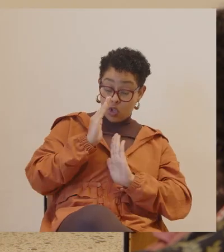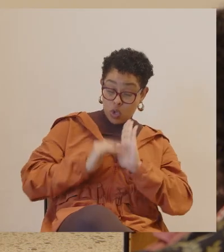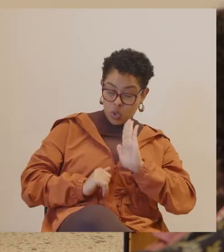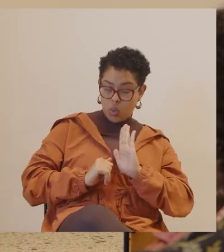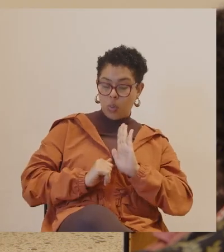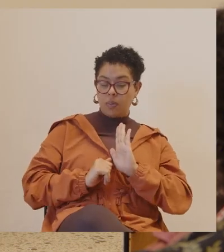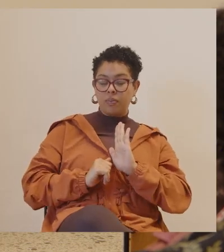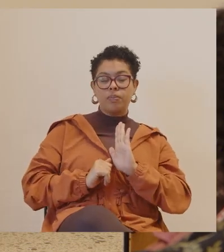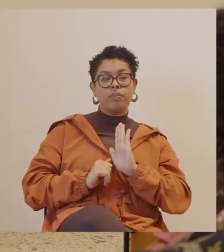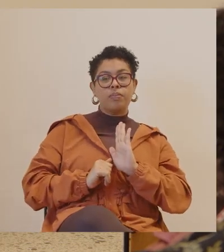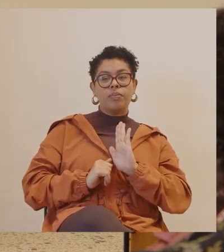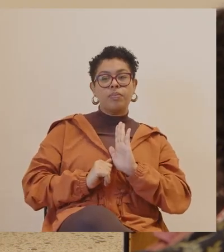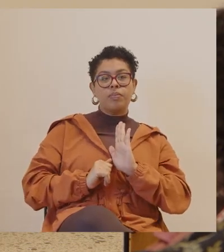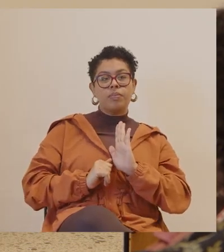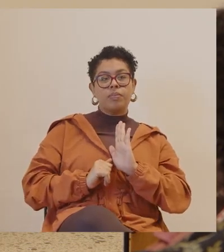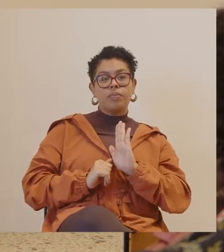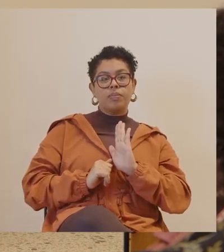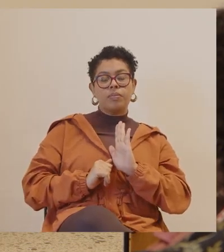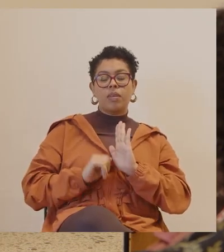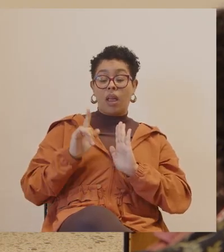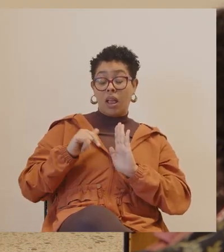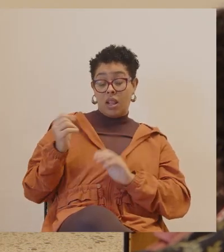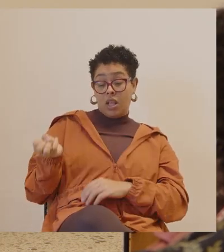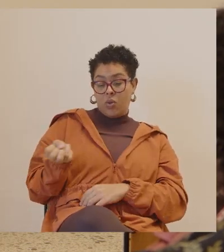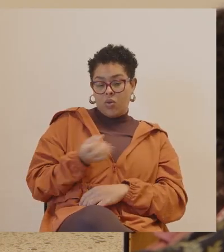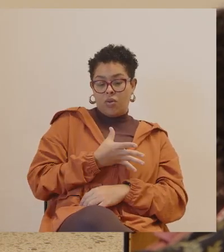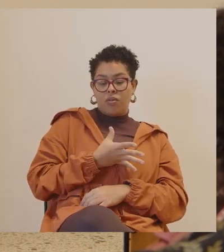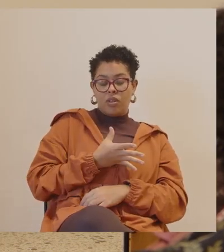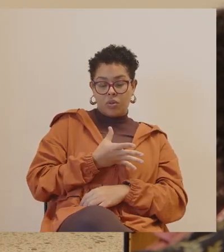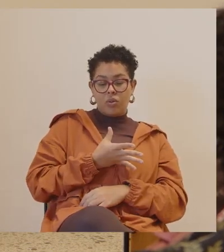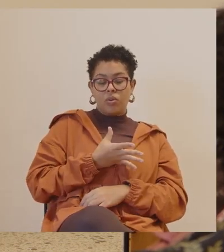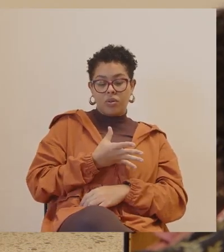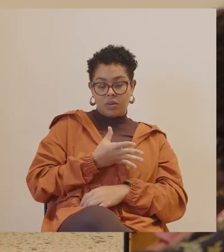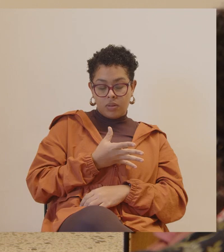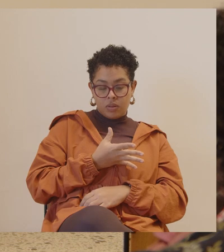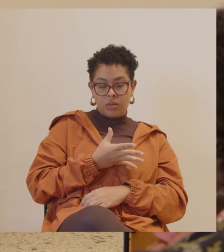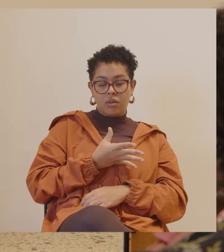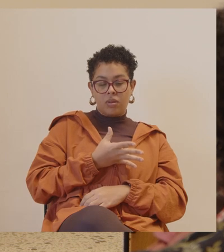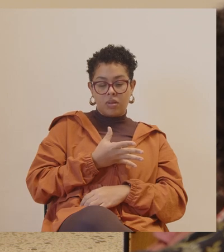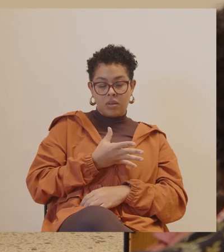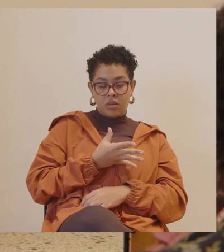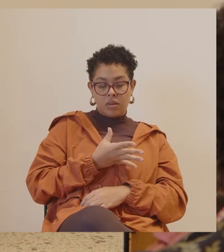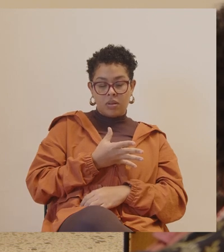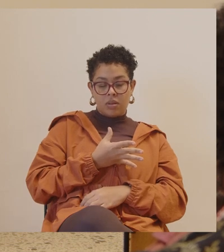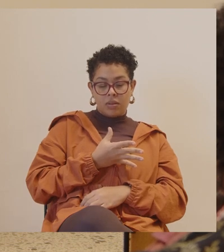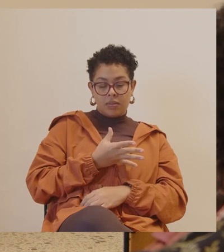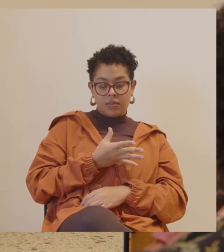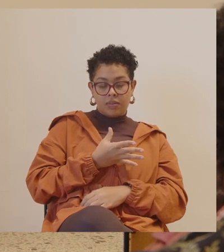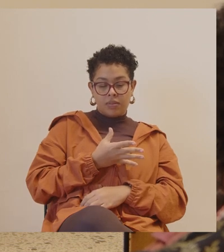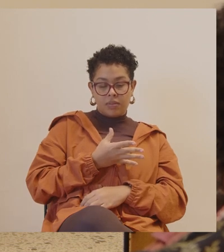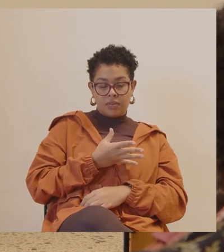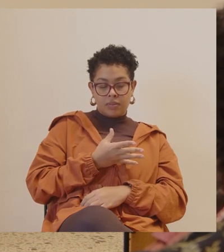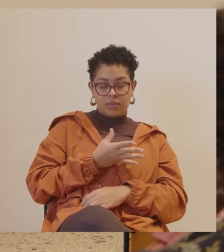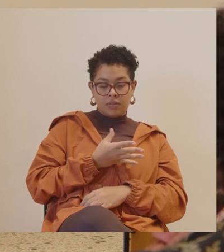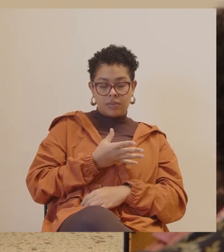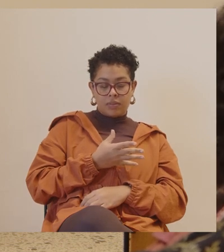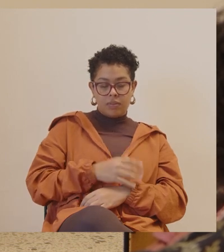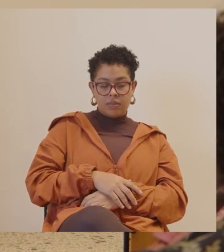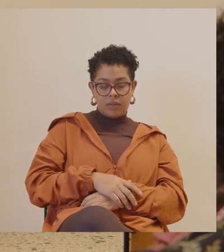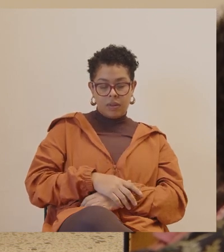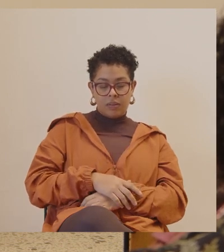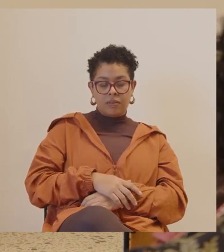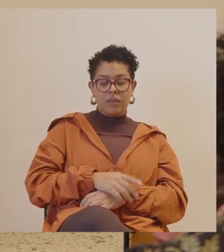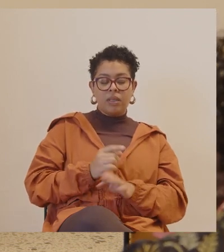meio... Quer dizer, ele é um inovador, sem sombra de dúvida, ele é visto como um inovador, em que